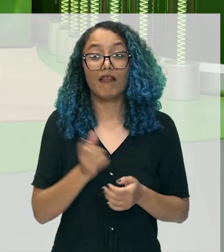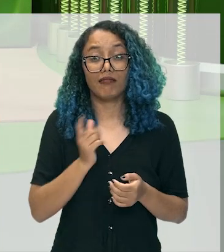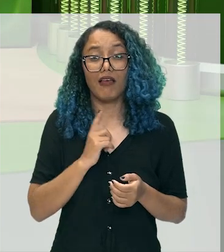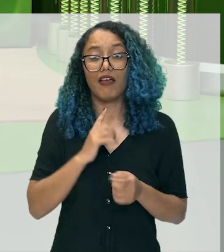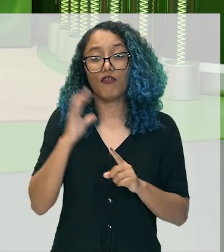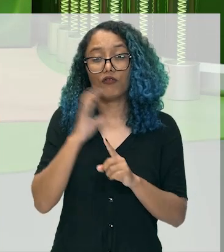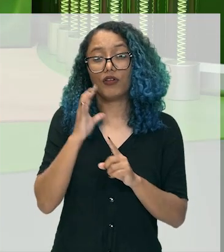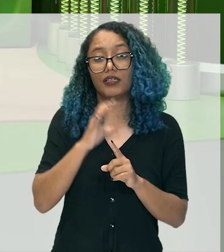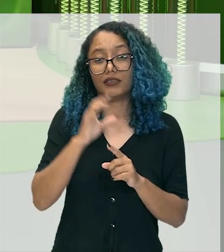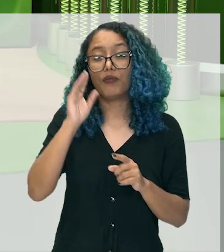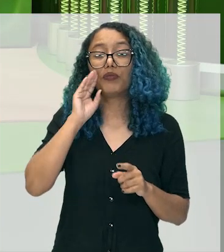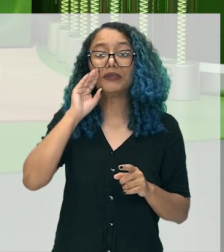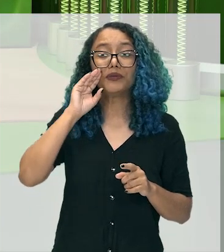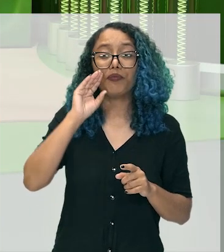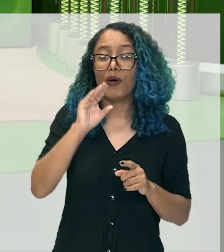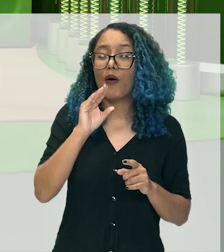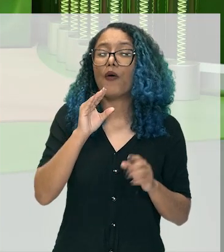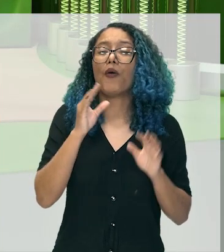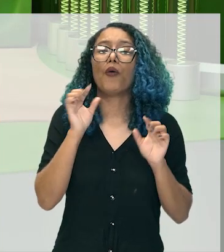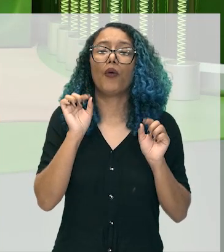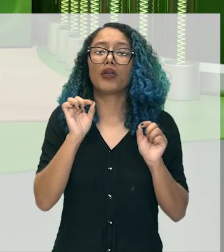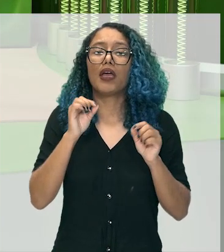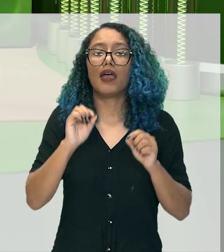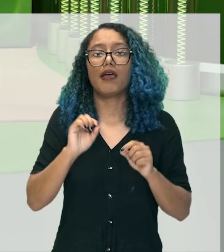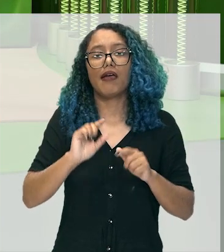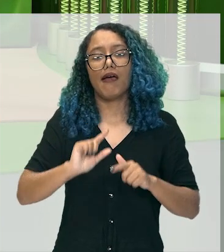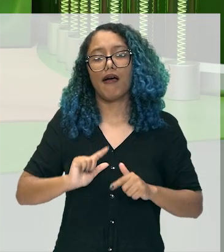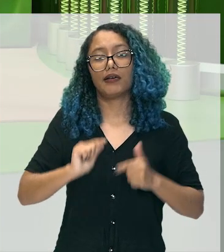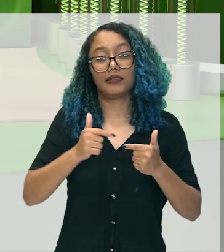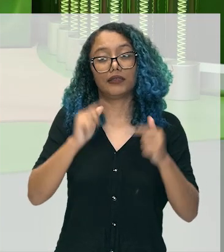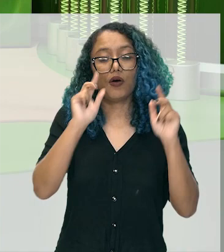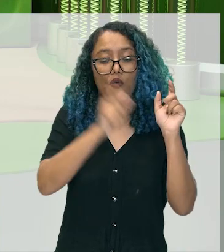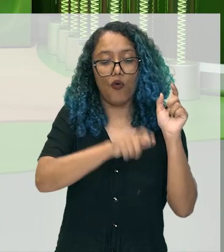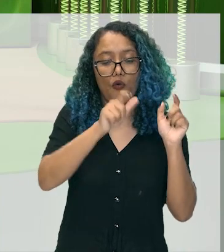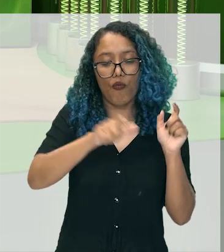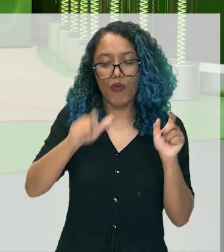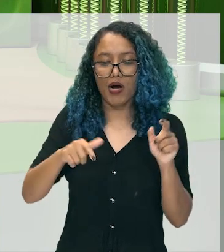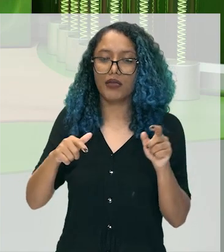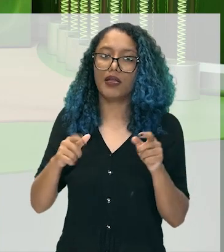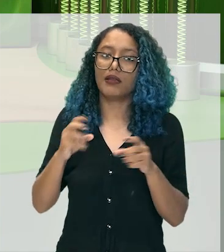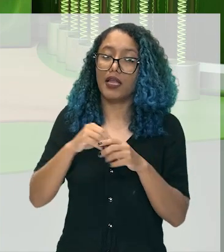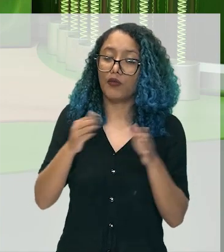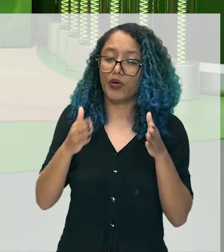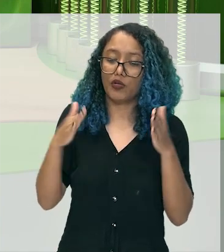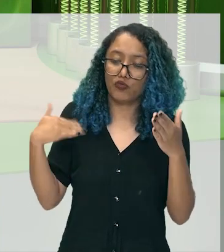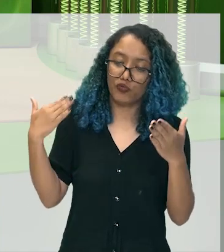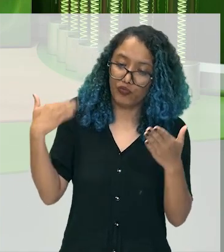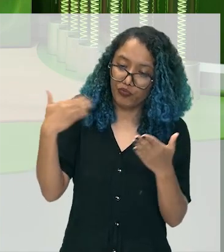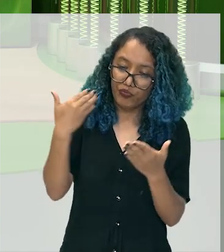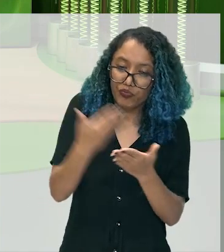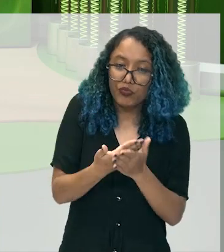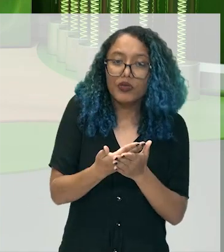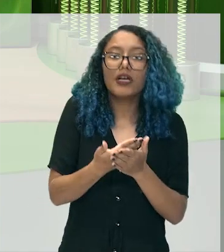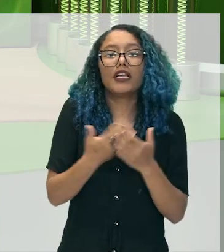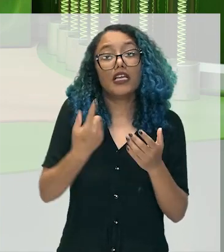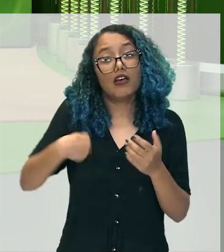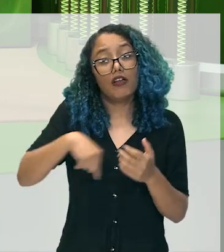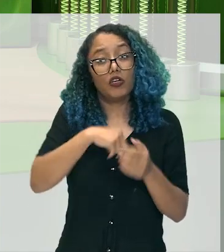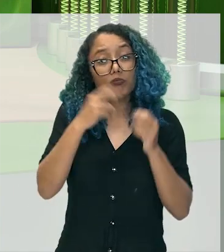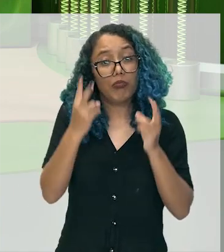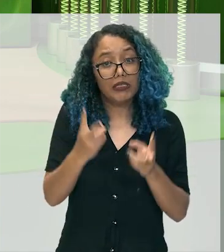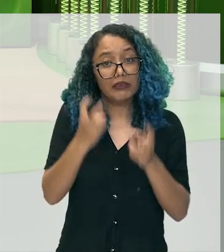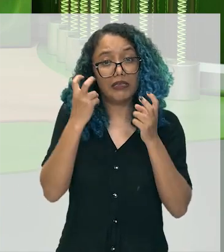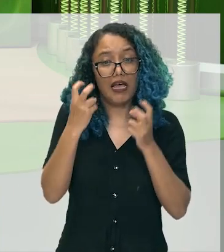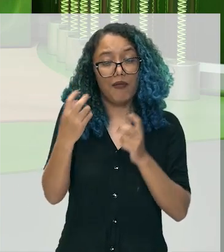influência da ação do homem, que ao longo do tempo, e que essas alterações vêm aí sendo